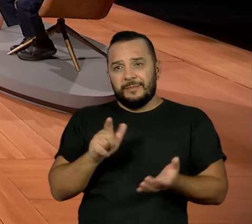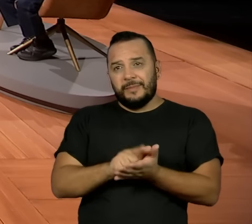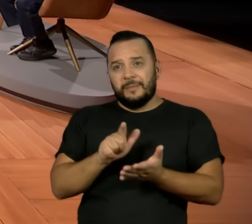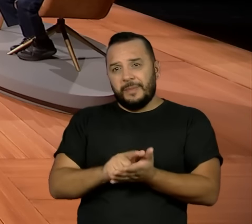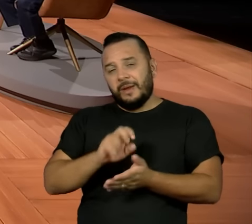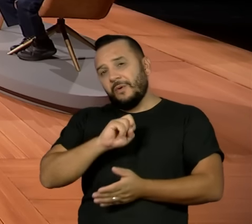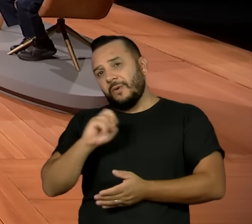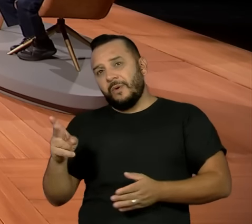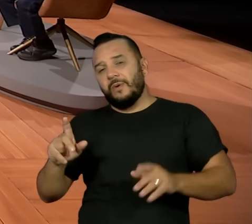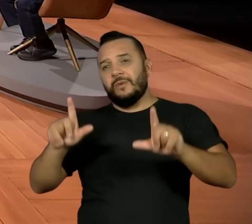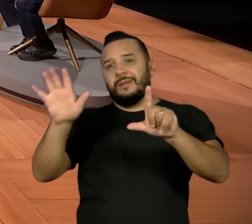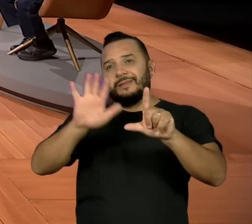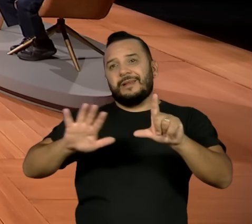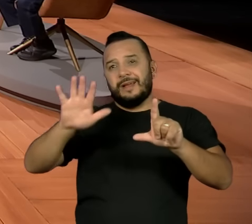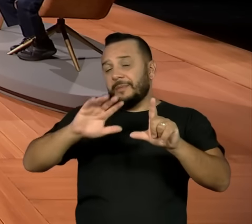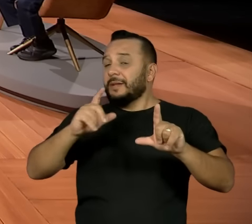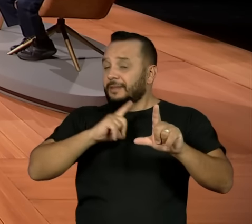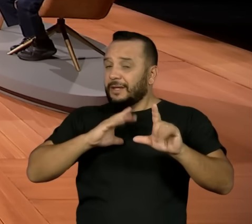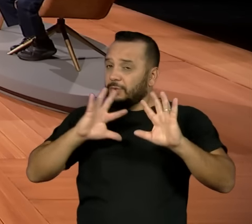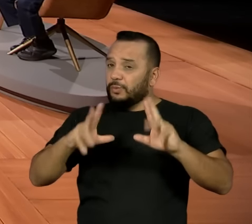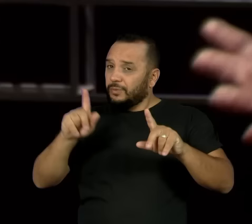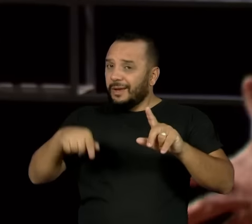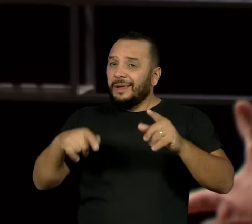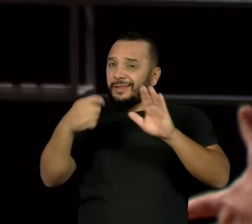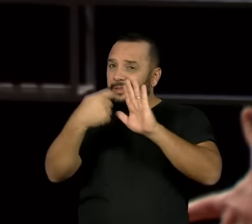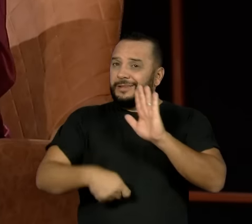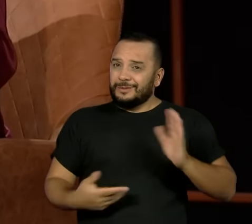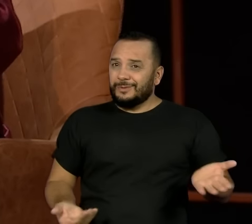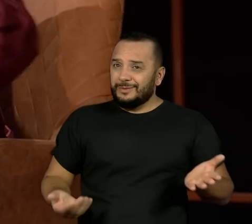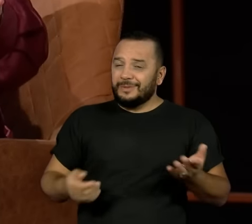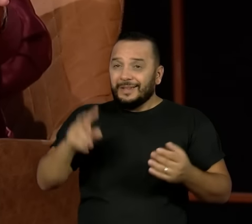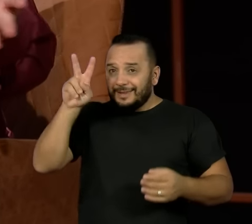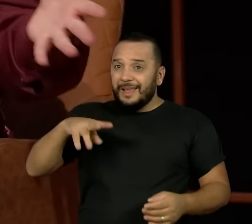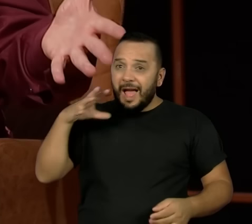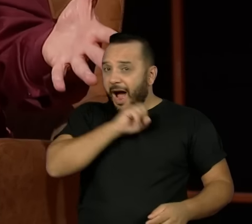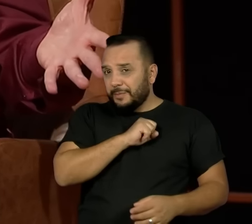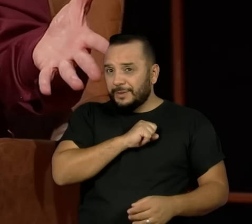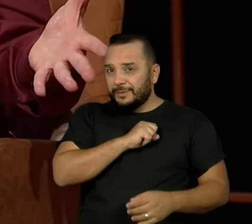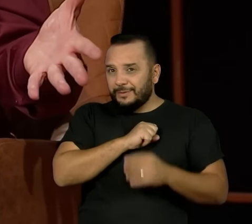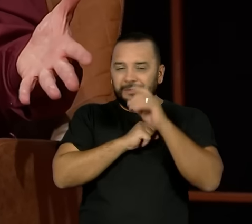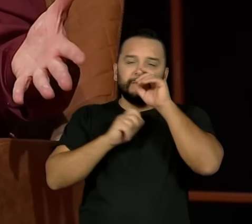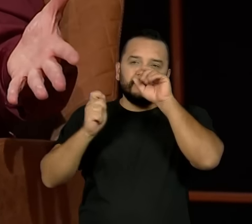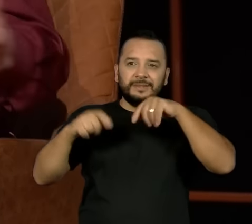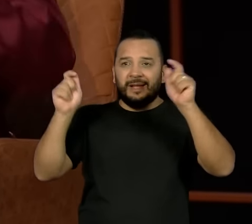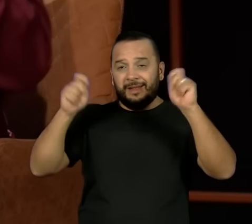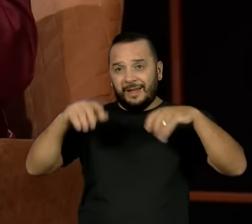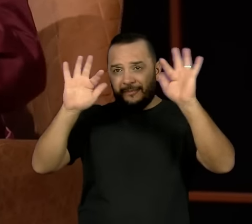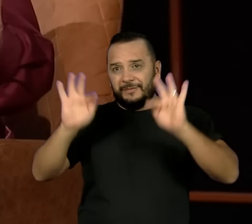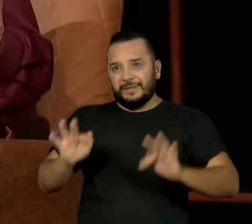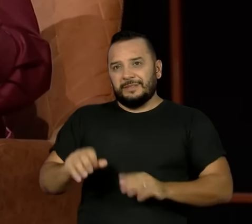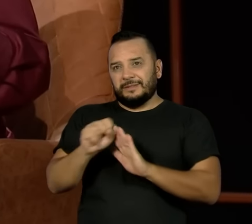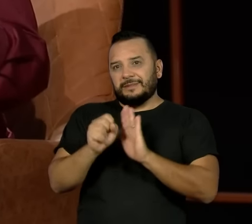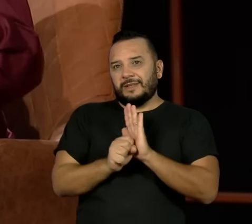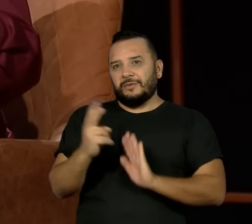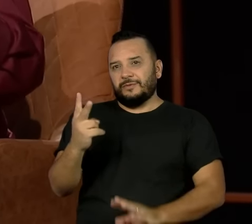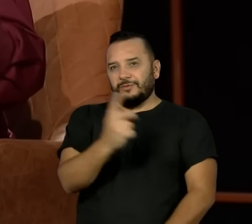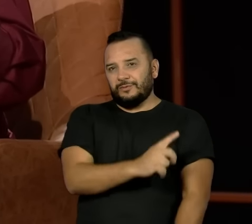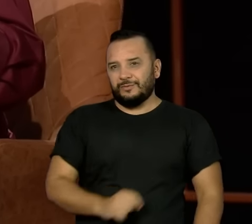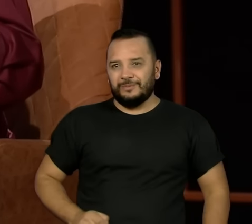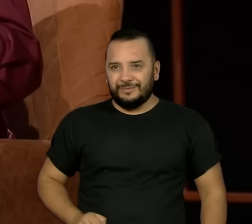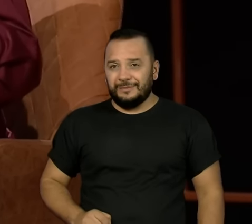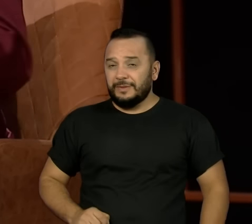está escrito. Se ele não souber ler bem e rápido, ele não vai ser feliz no século XXI. Sabe, é isso que a gente tem que passar